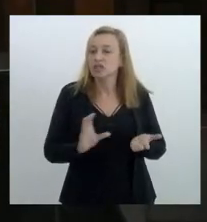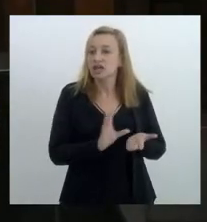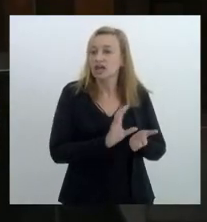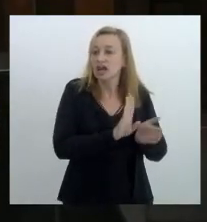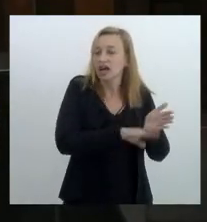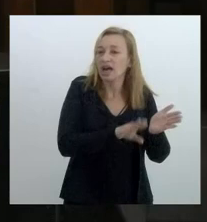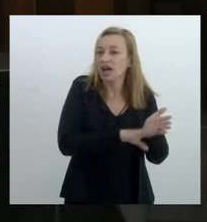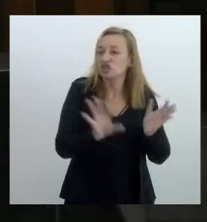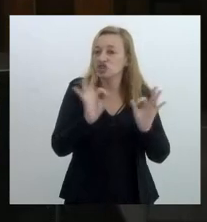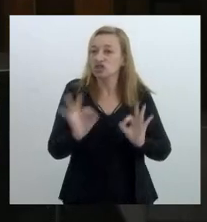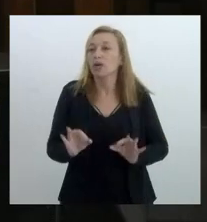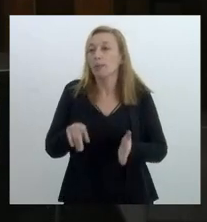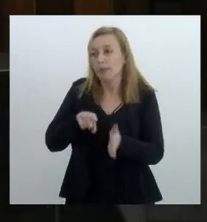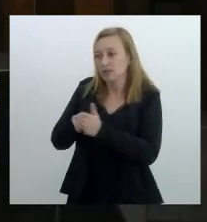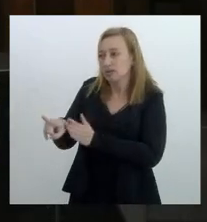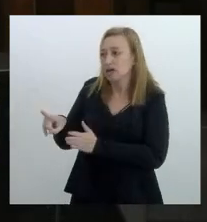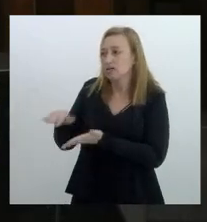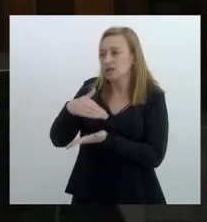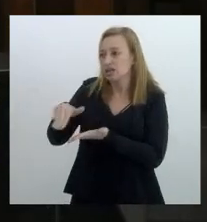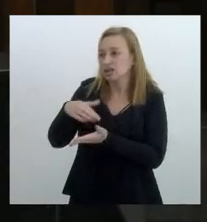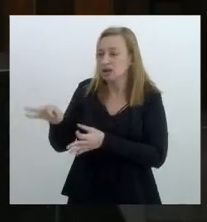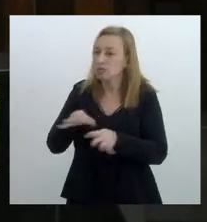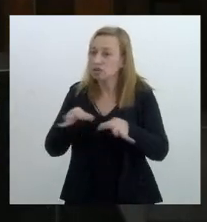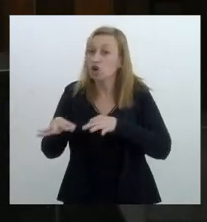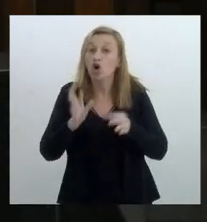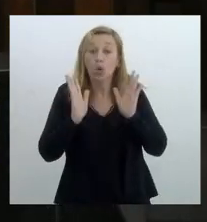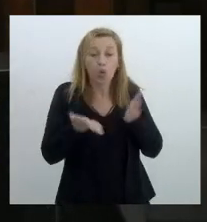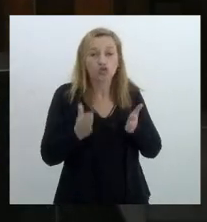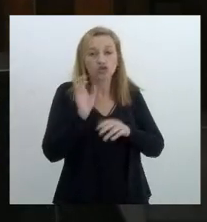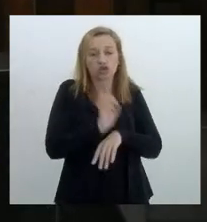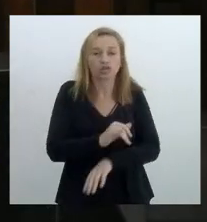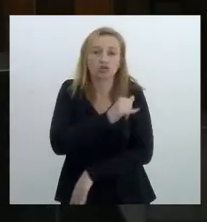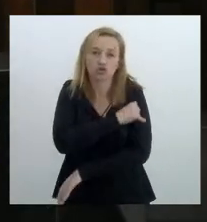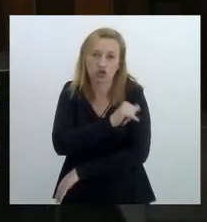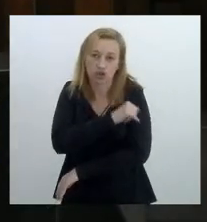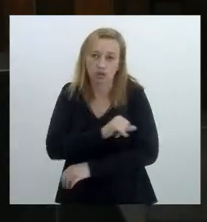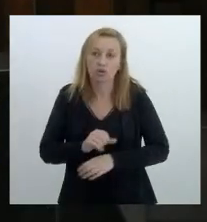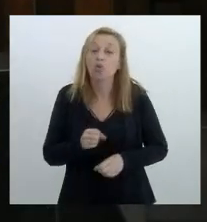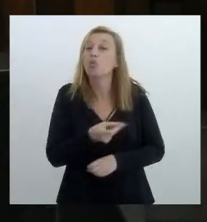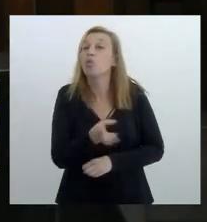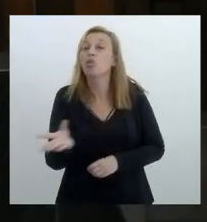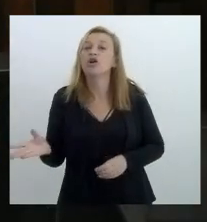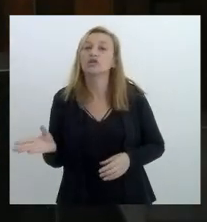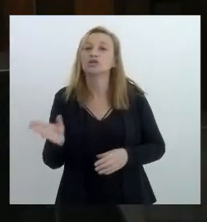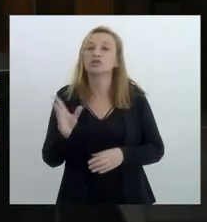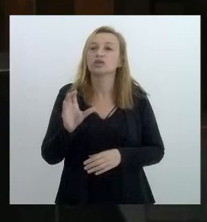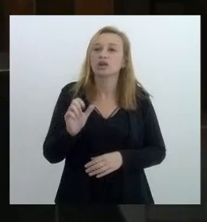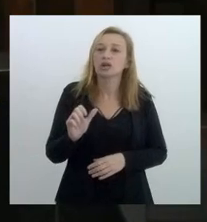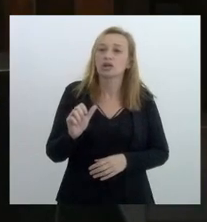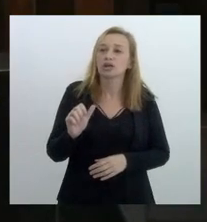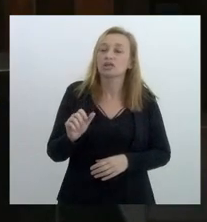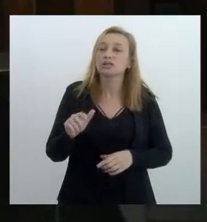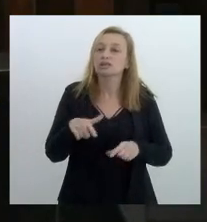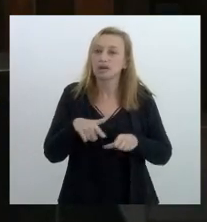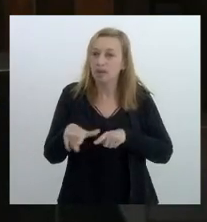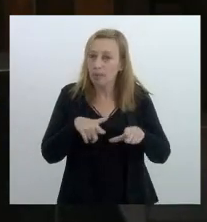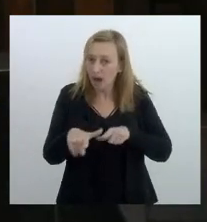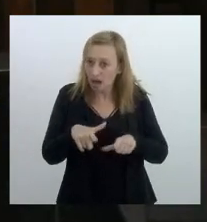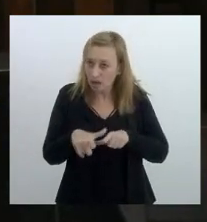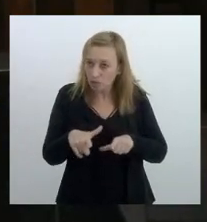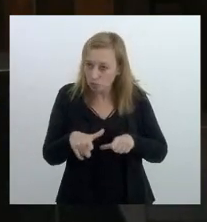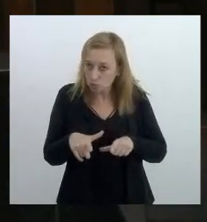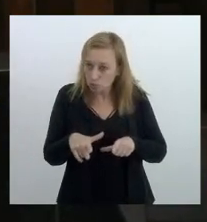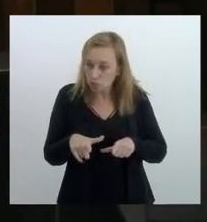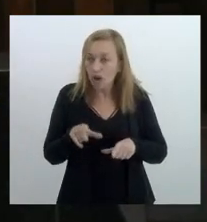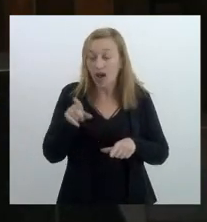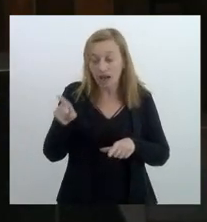perguntar objetivamente ao secretário de Planejamento. Hoje, no estado do Rio de Janeiro, quantos cargos comissionados de livre provimento, ou seja,